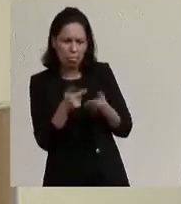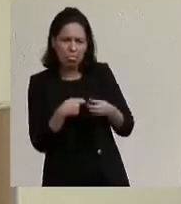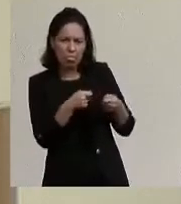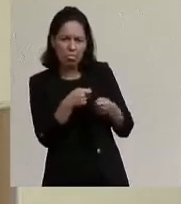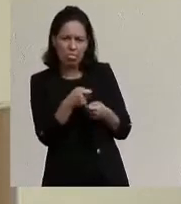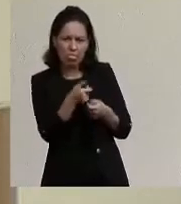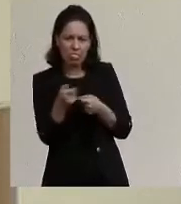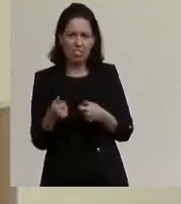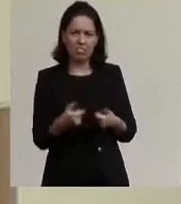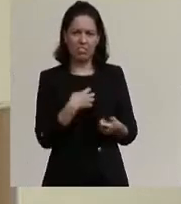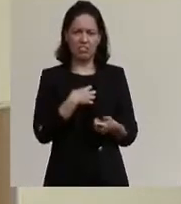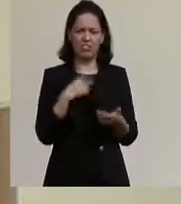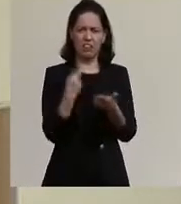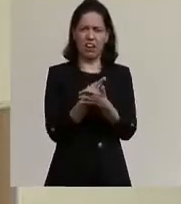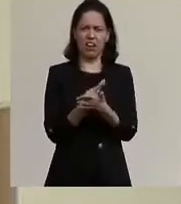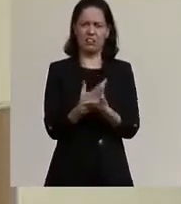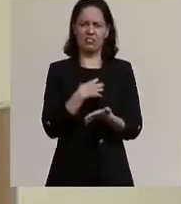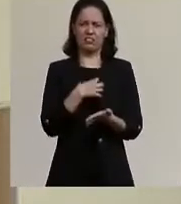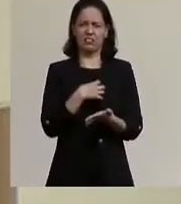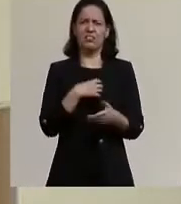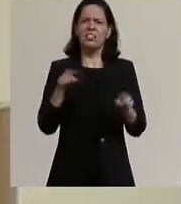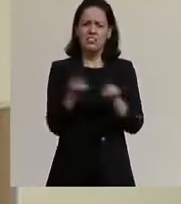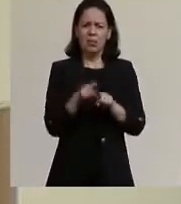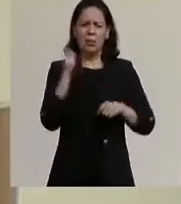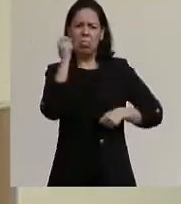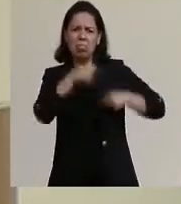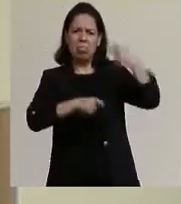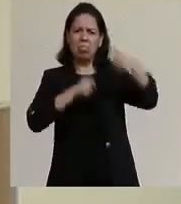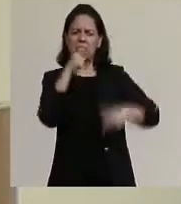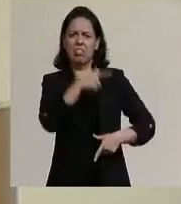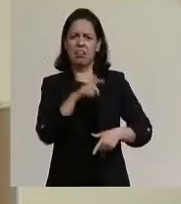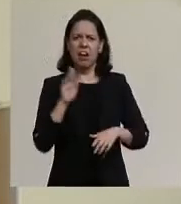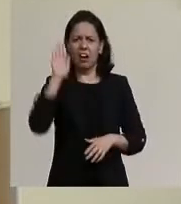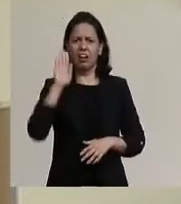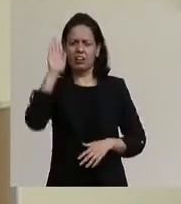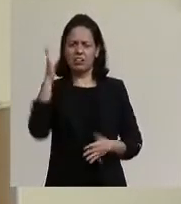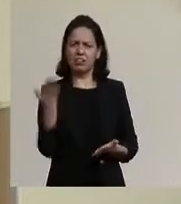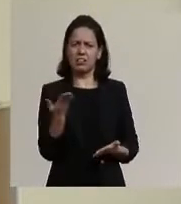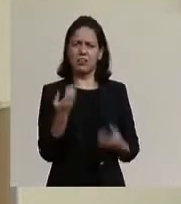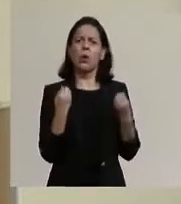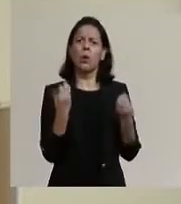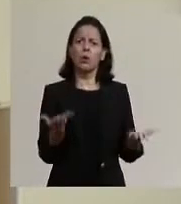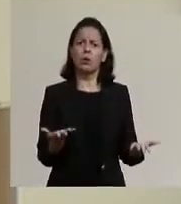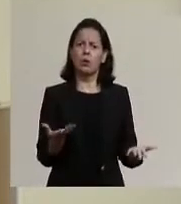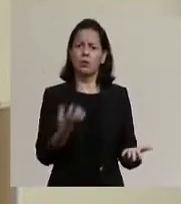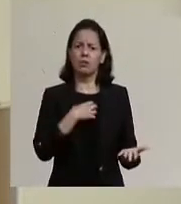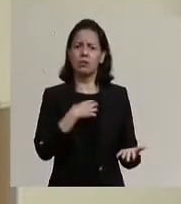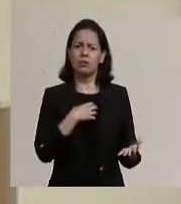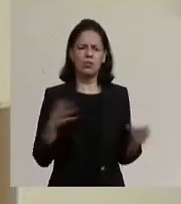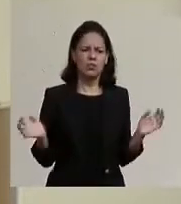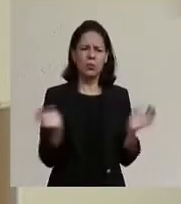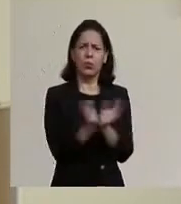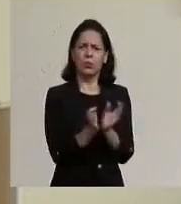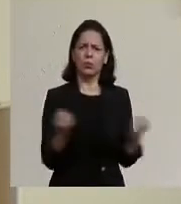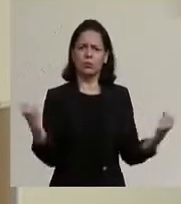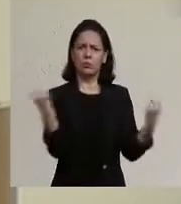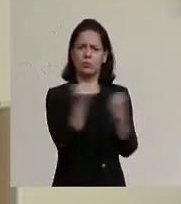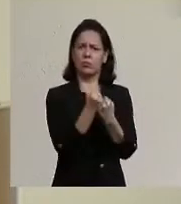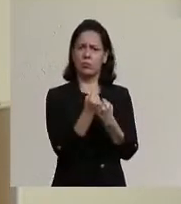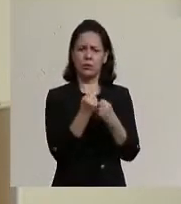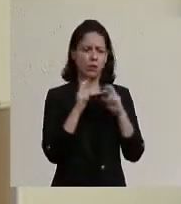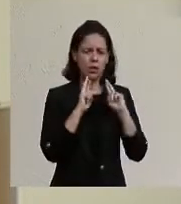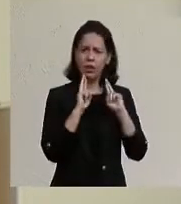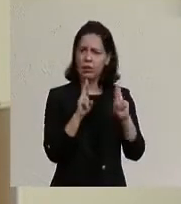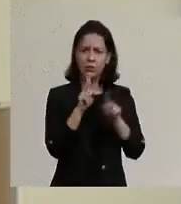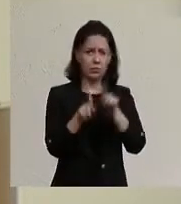difamando candidato a candidato B como é que pode ainda tem uma corja de apoiador que diz